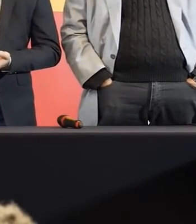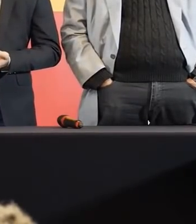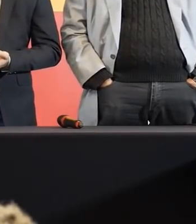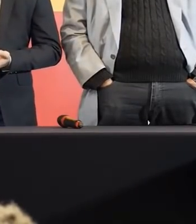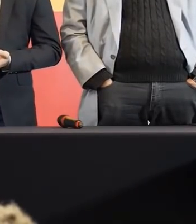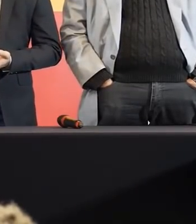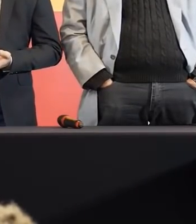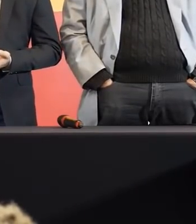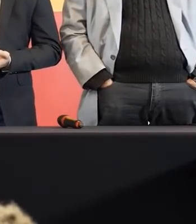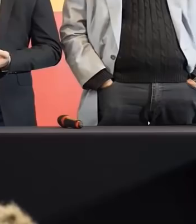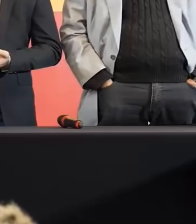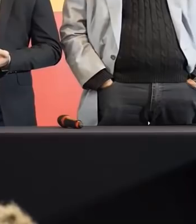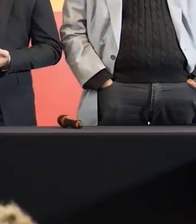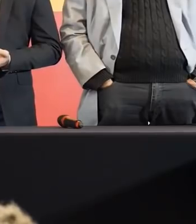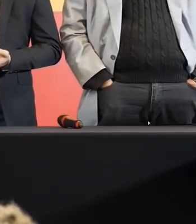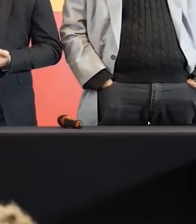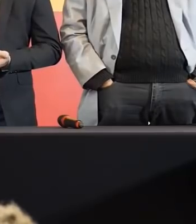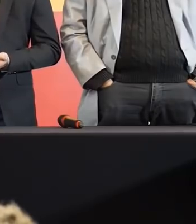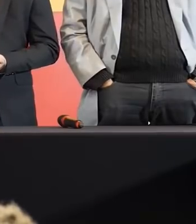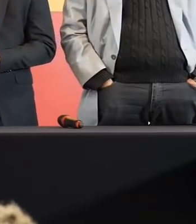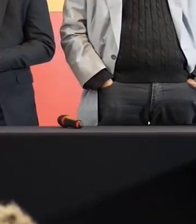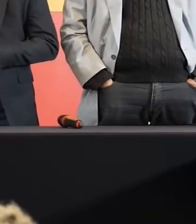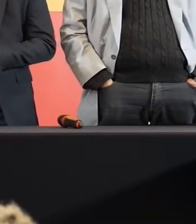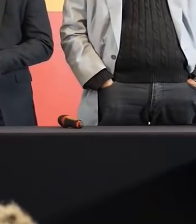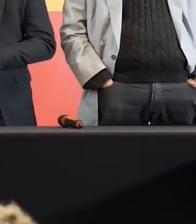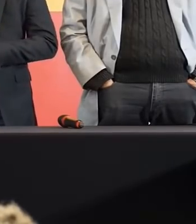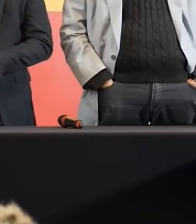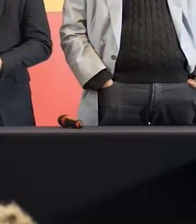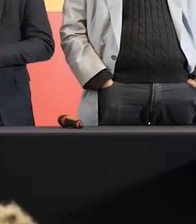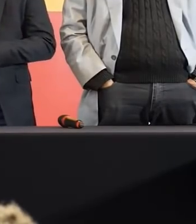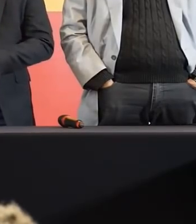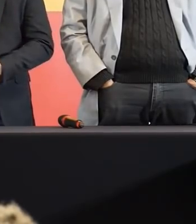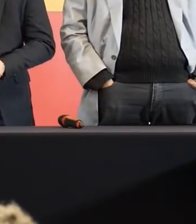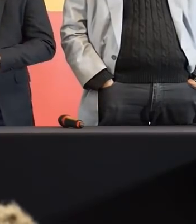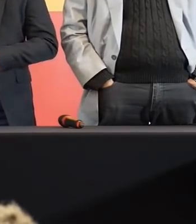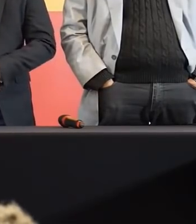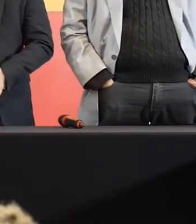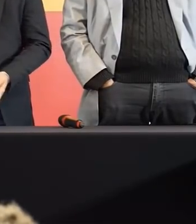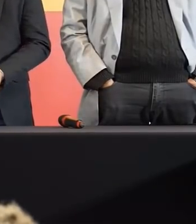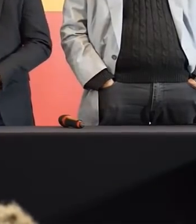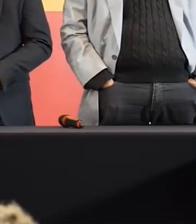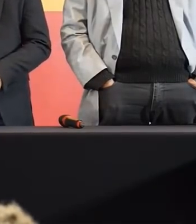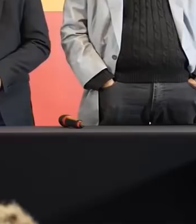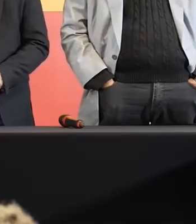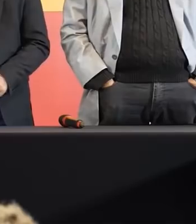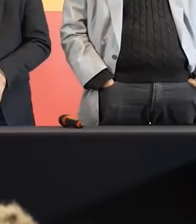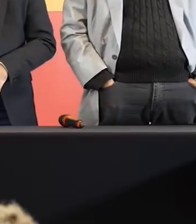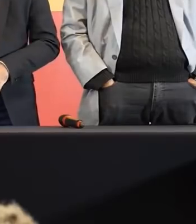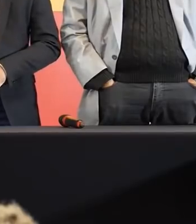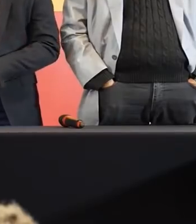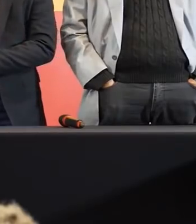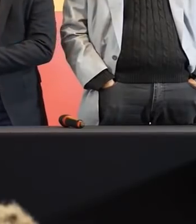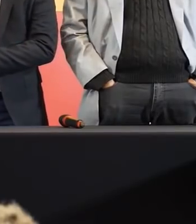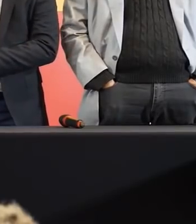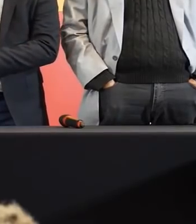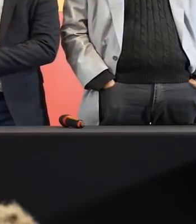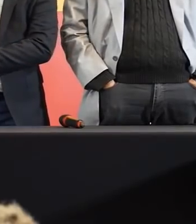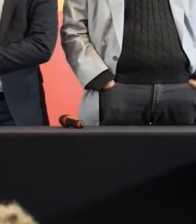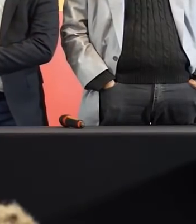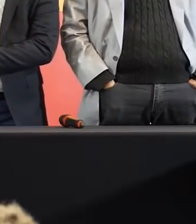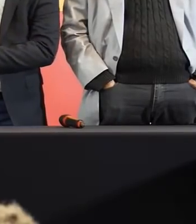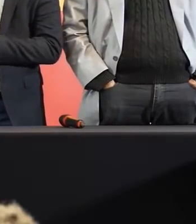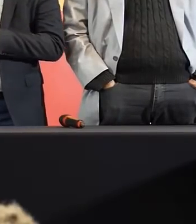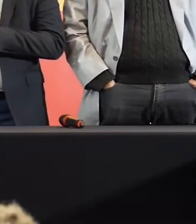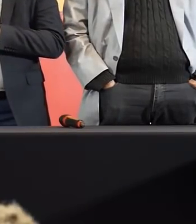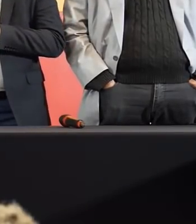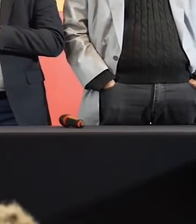povo. E fizemos um bom debate político de manhã sobre esse quadro e sobre a importância aí